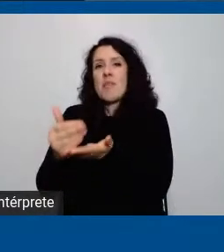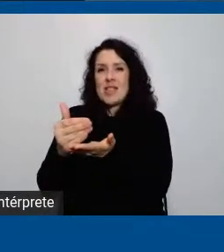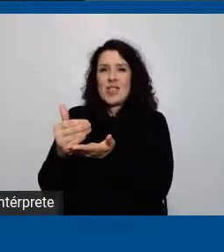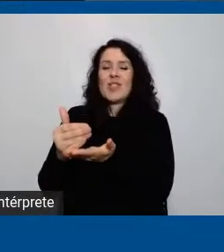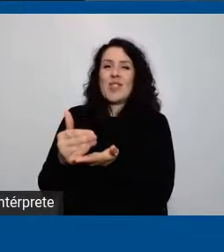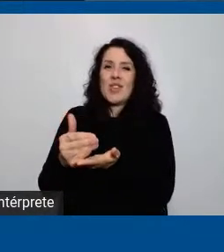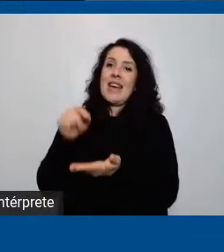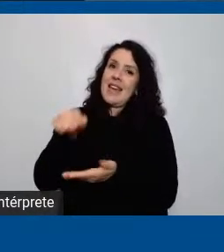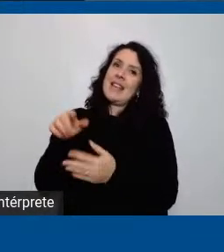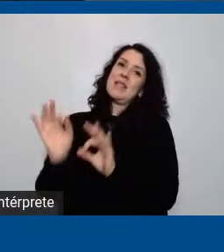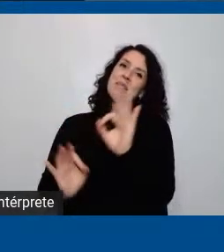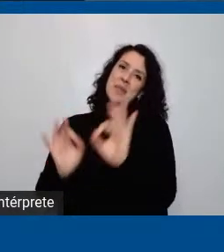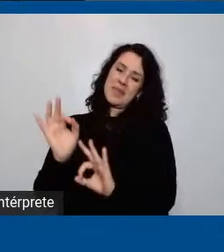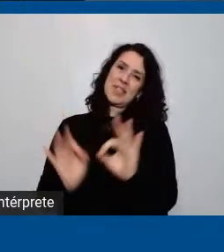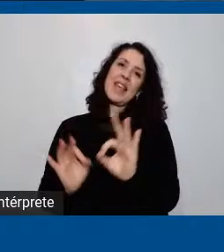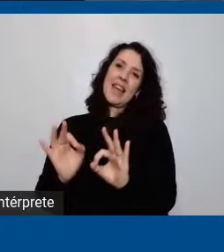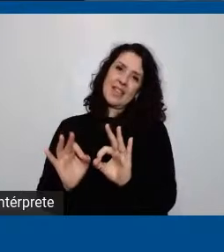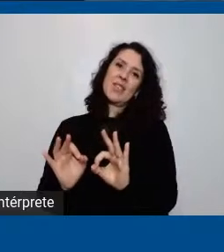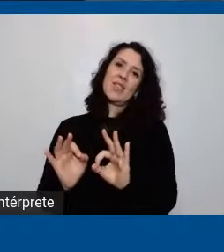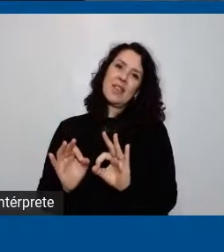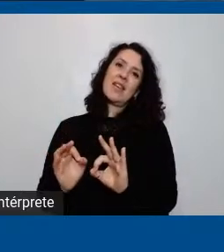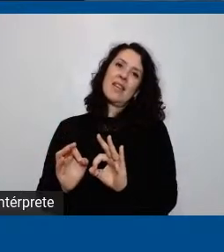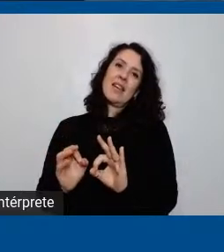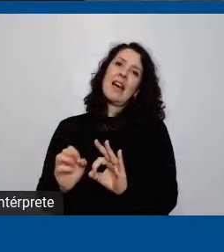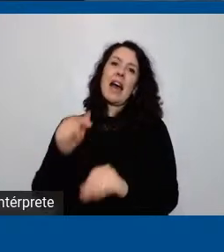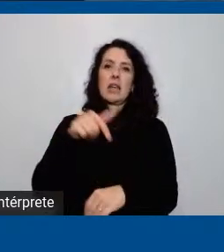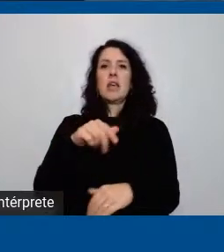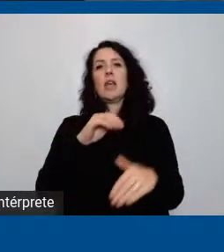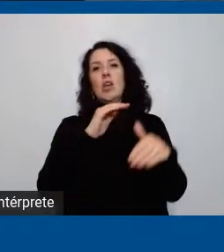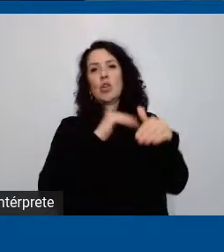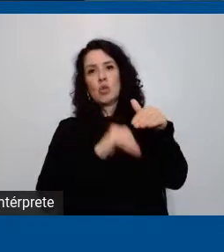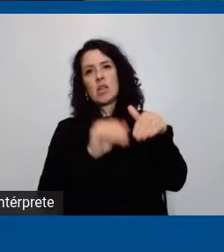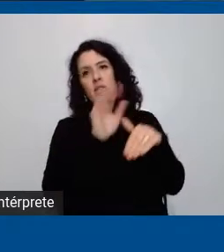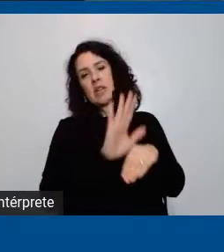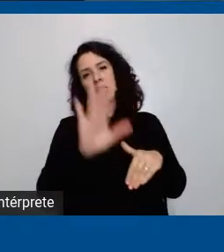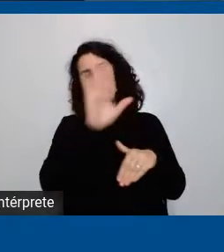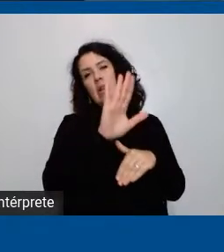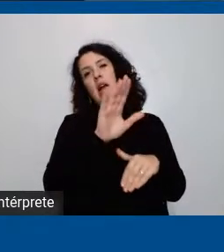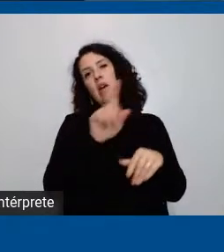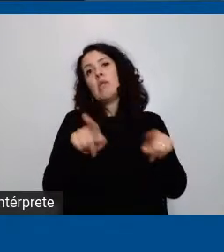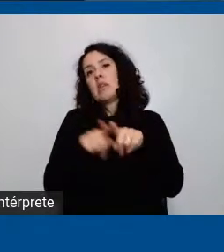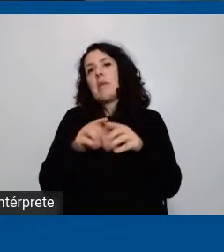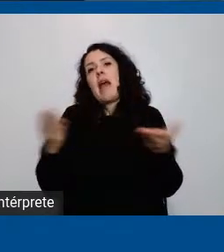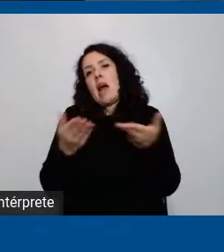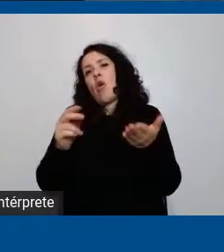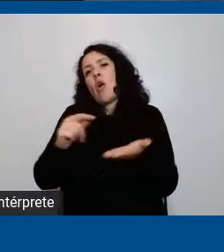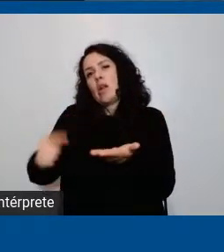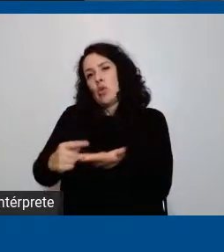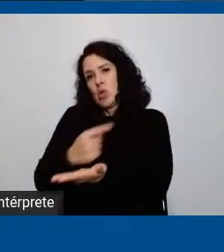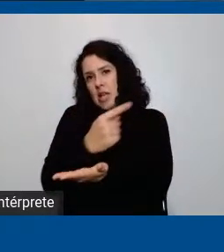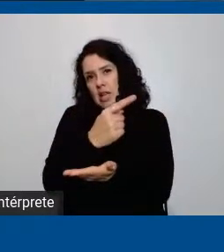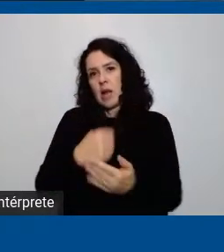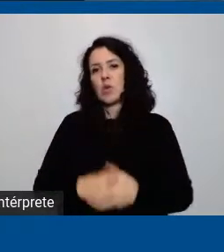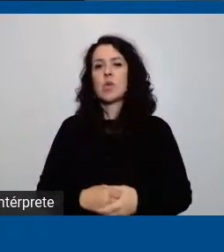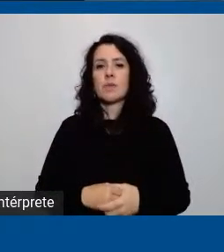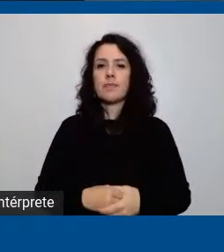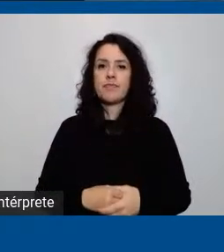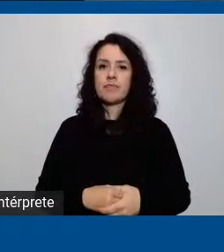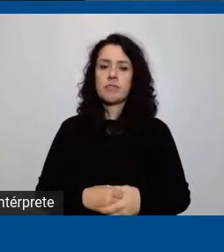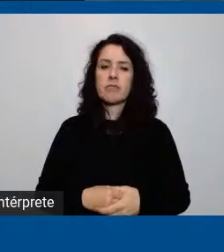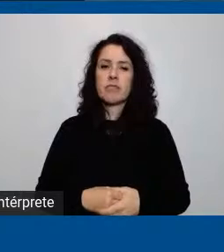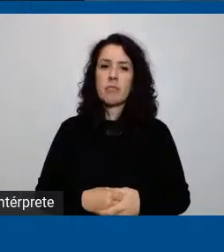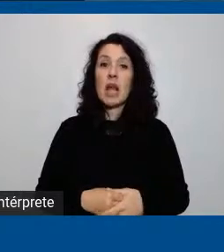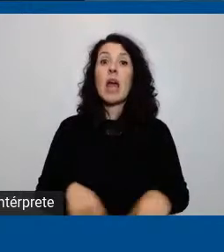acervo por parte do arquivo, além, claro, dos cadernos agora. Então, eu também queria fazer